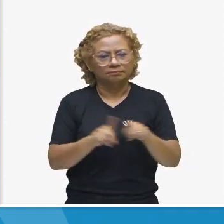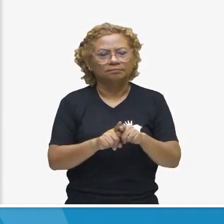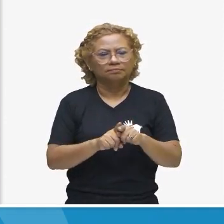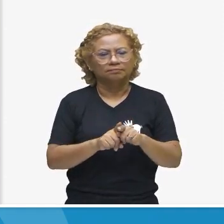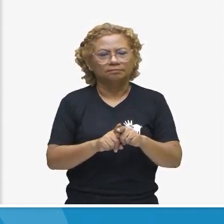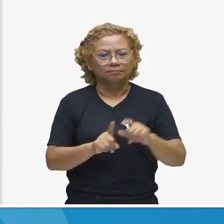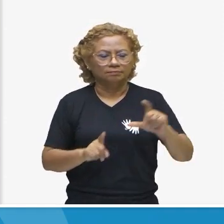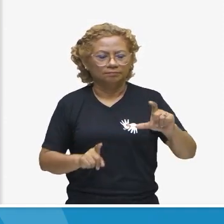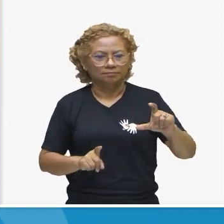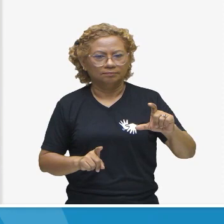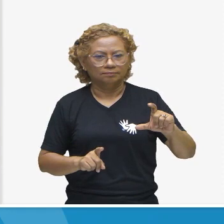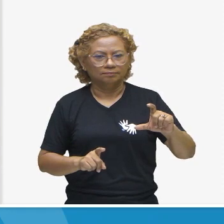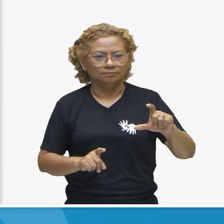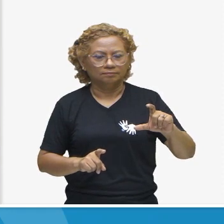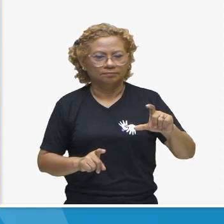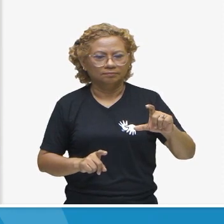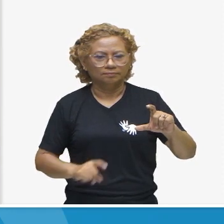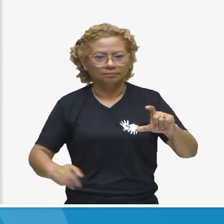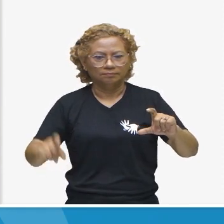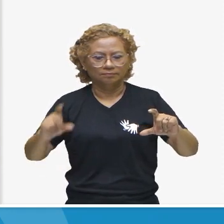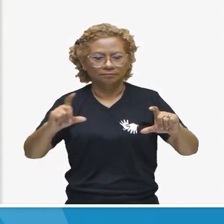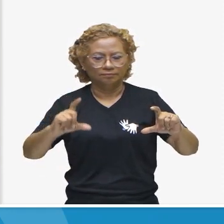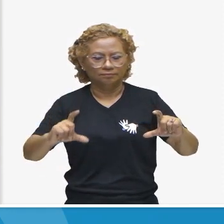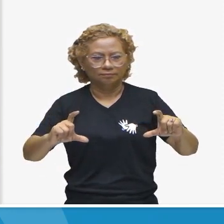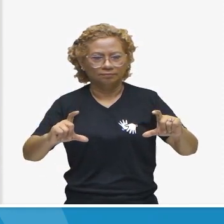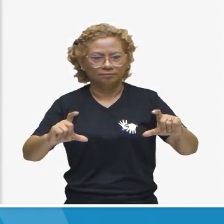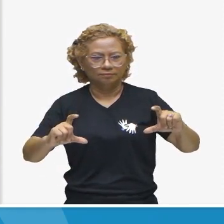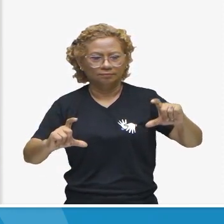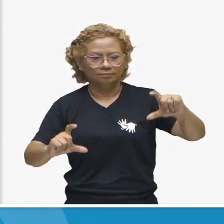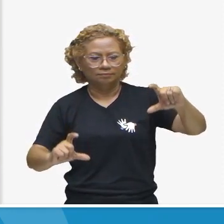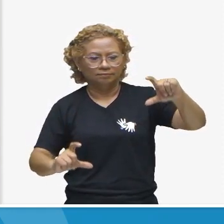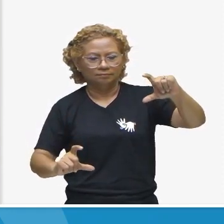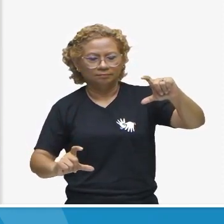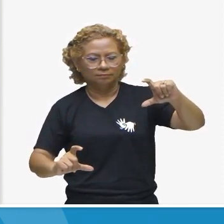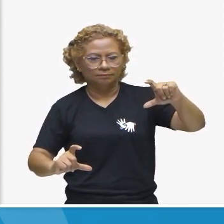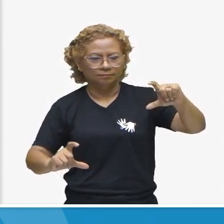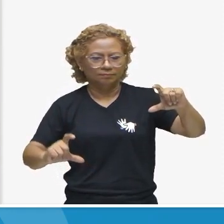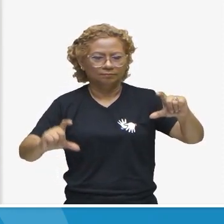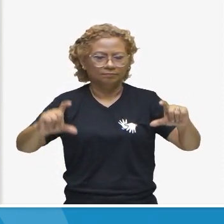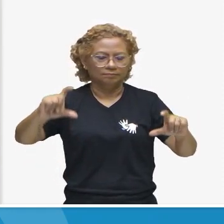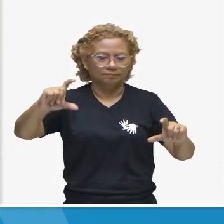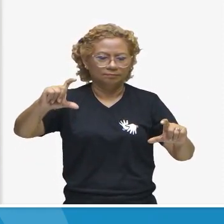sombra, poderíamos ter uma sombra nesse formato.